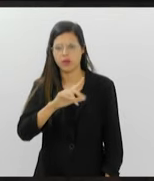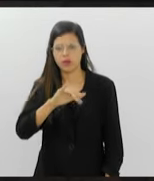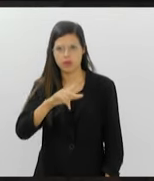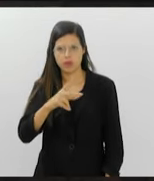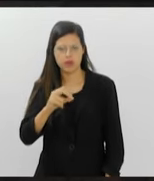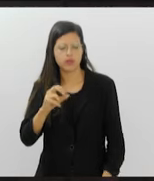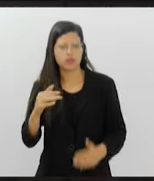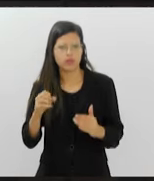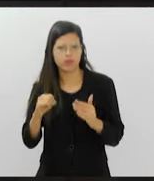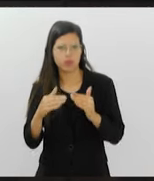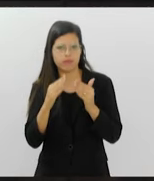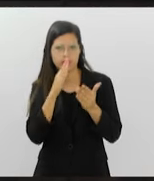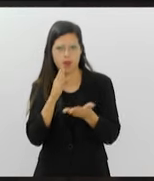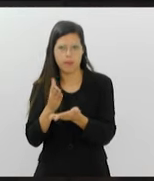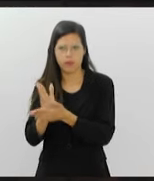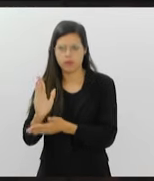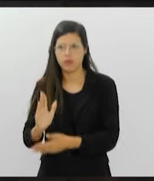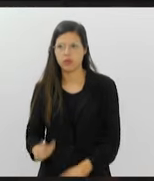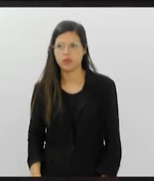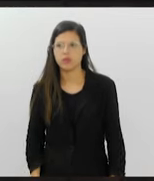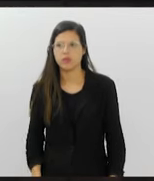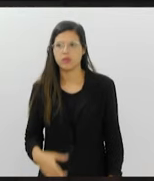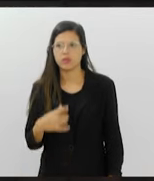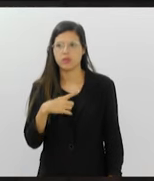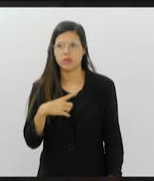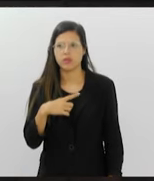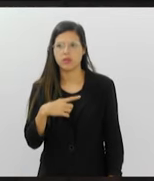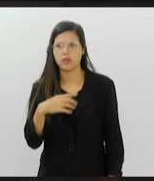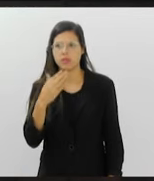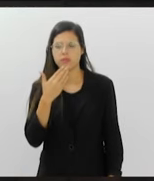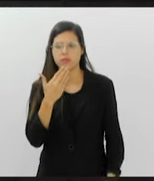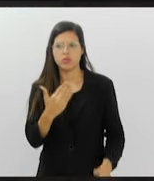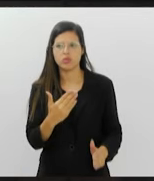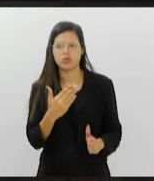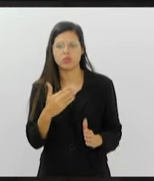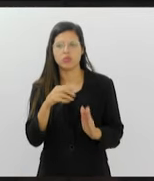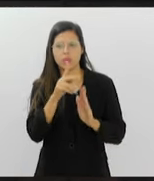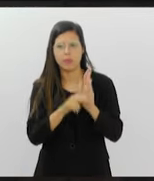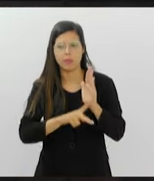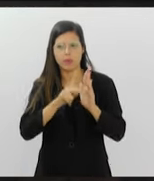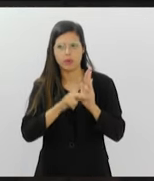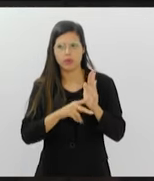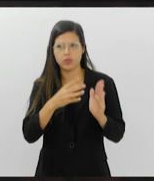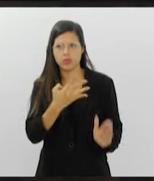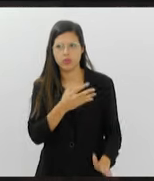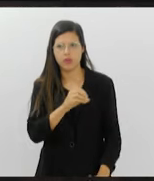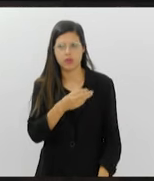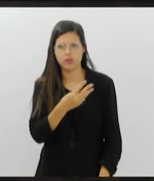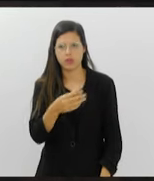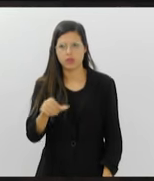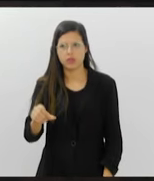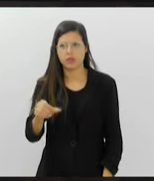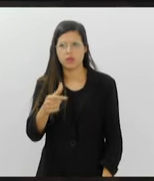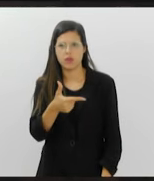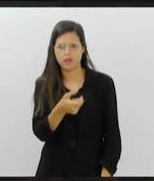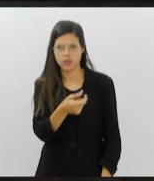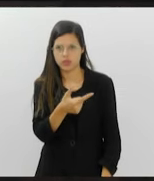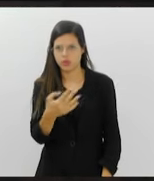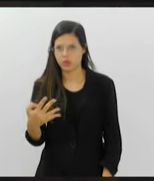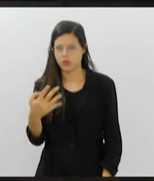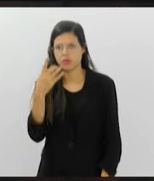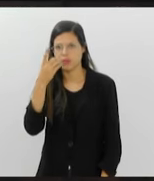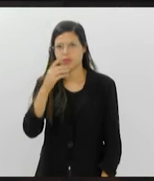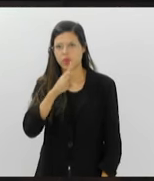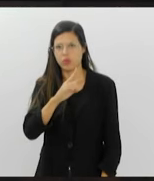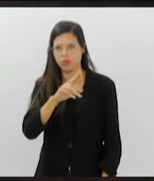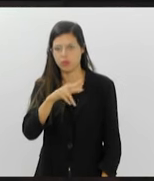aprovam, permaneçam como estão. Aprovado. Há sobre a mesa requerimento de inclusão na hora do dia do projeto 4039 de 24, do deputado Bruno Boareto.